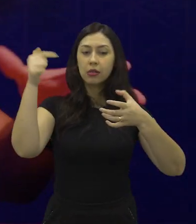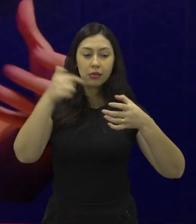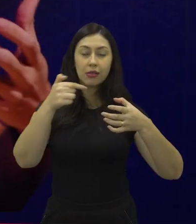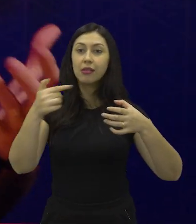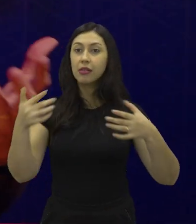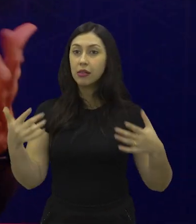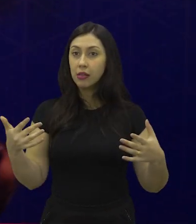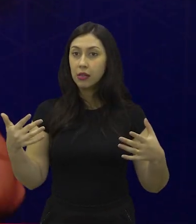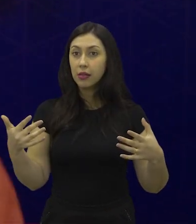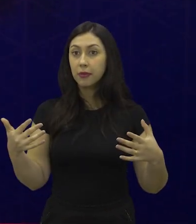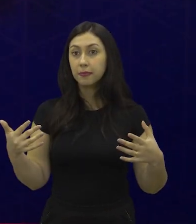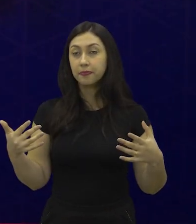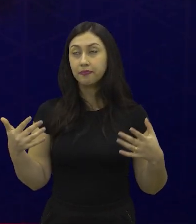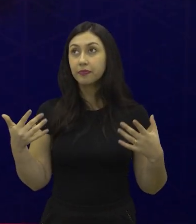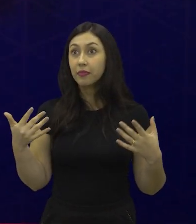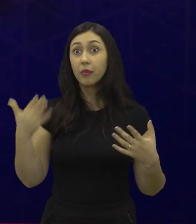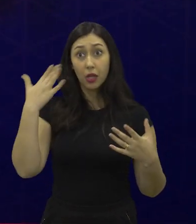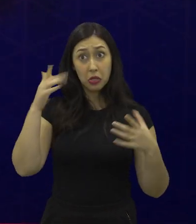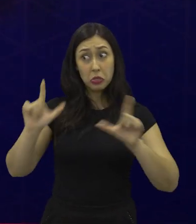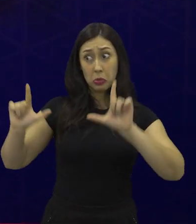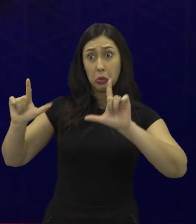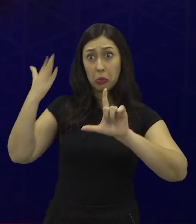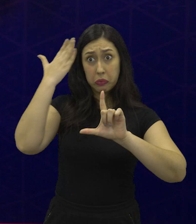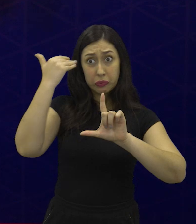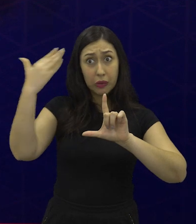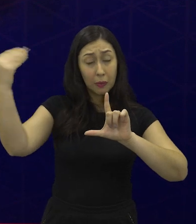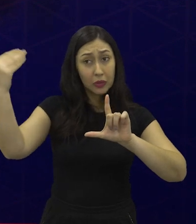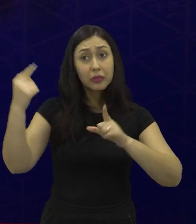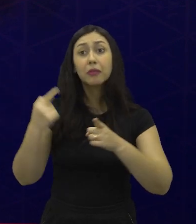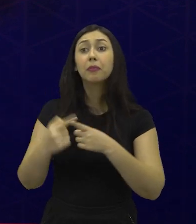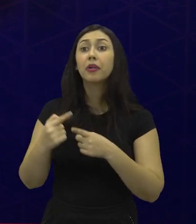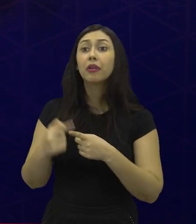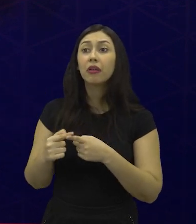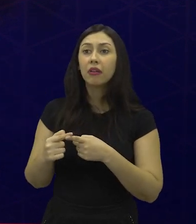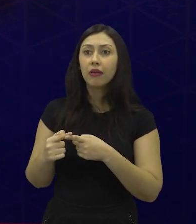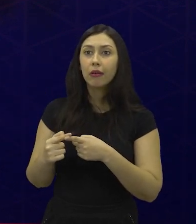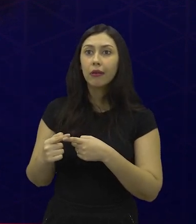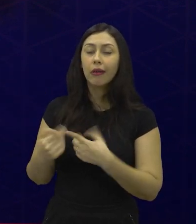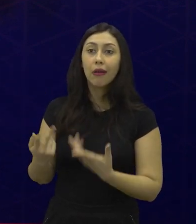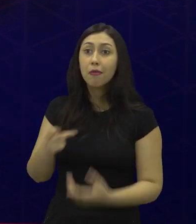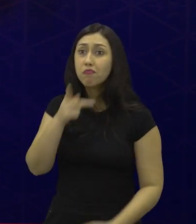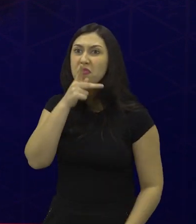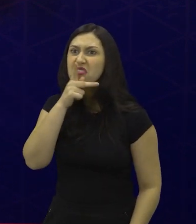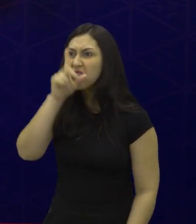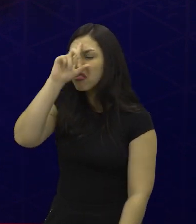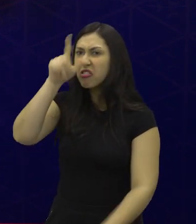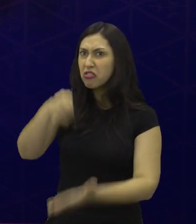de vinho com veneno, né? E ele queria, enfim, escolheu morrer